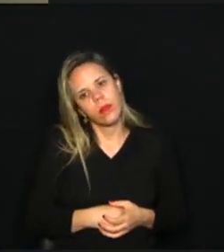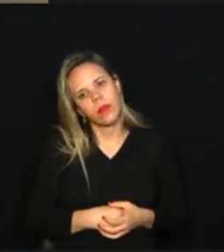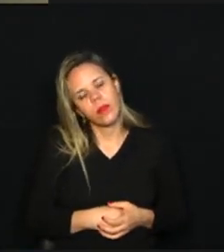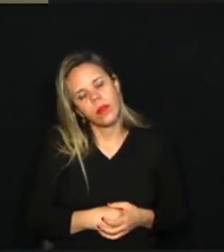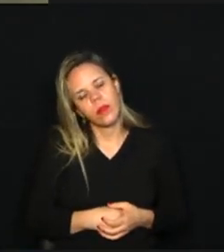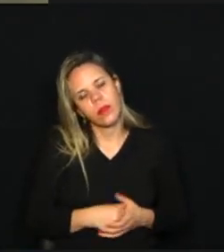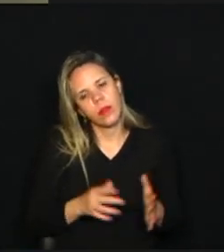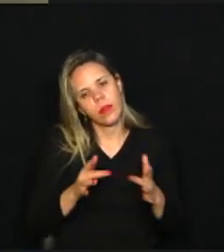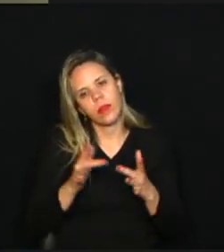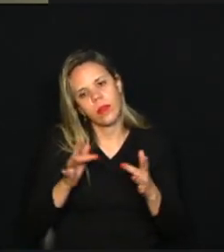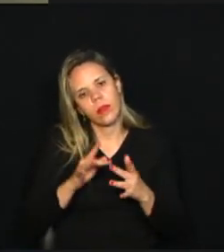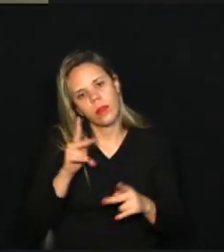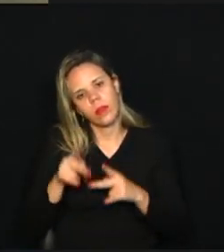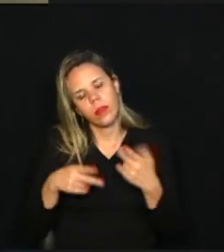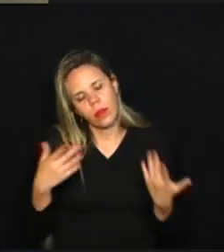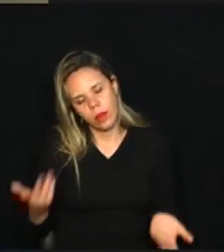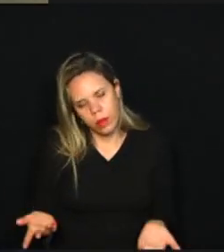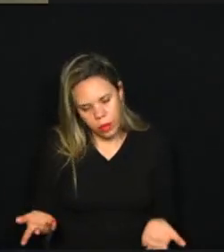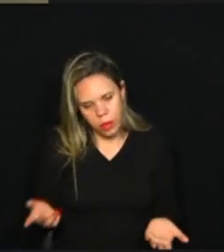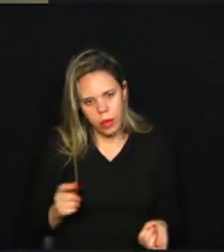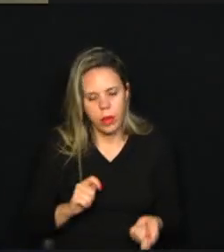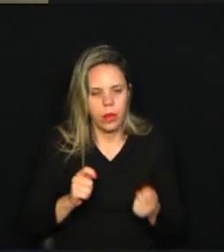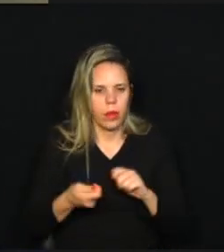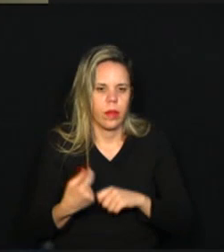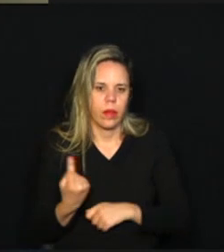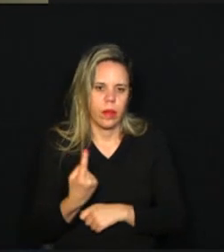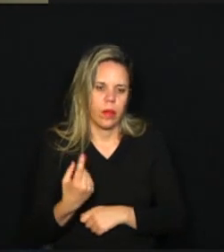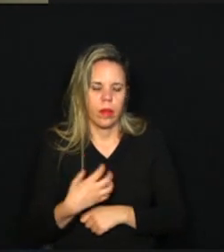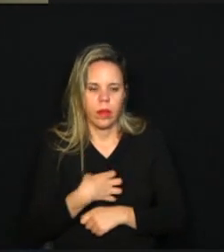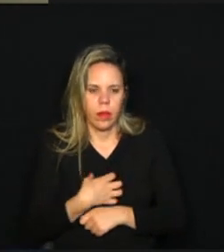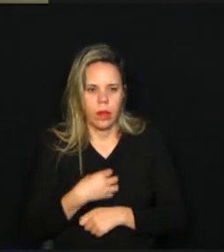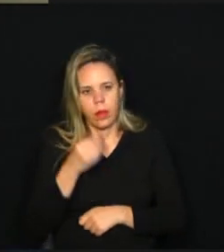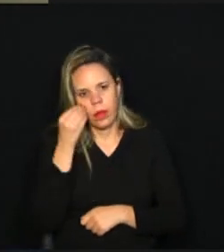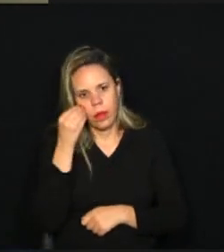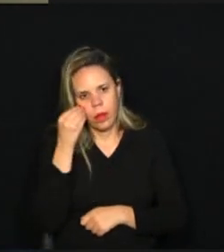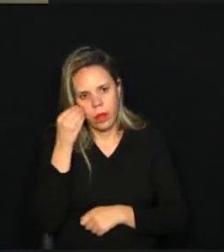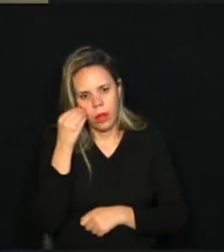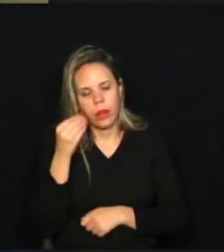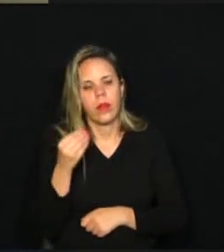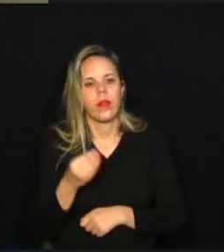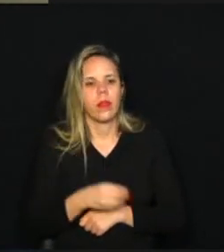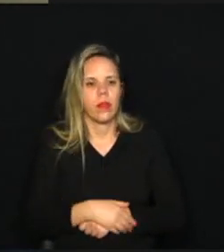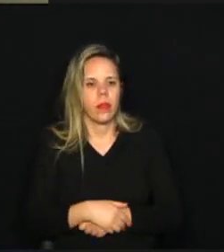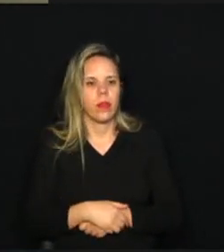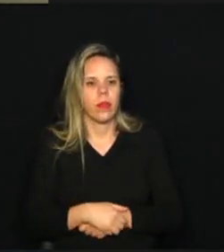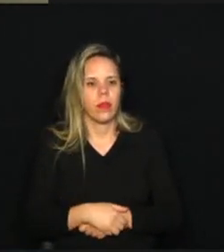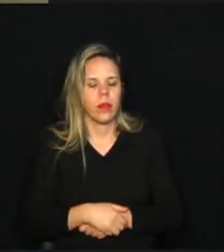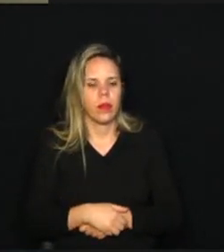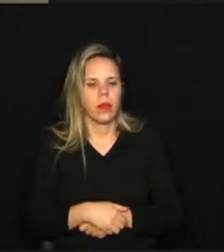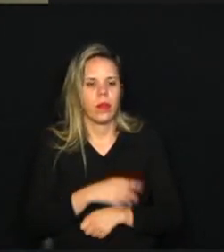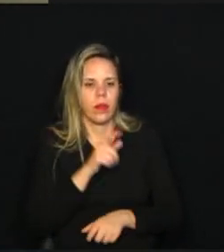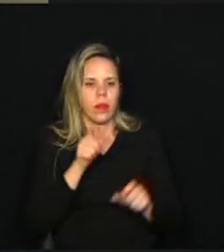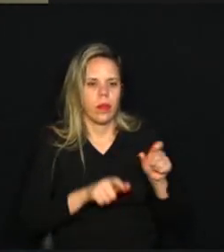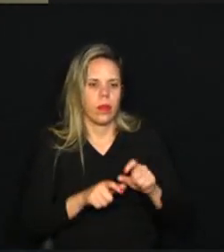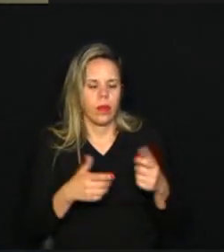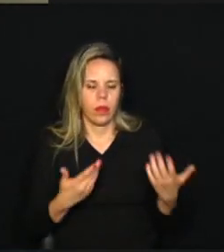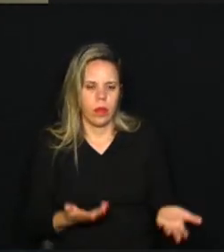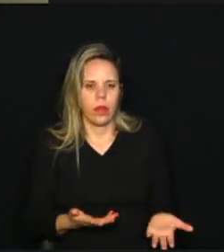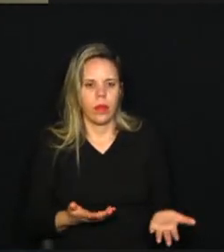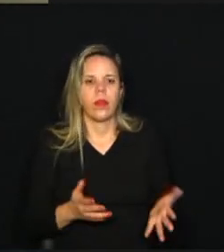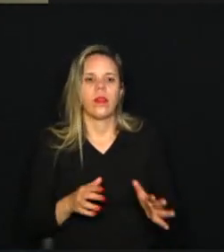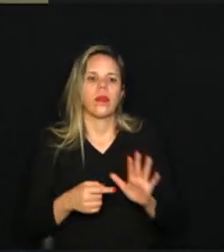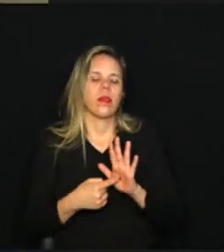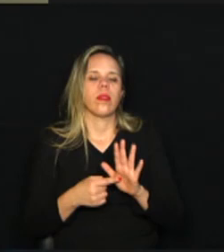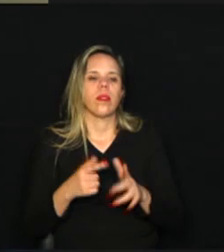dos contactantes, né? Com o adequado isolamento e atestamento desses contactantes ou sintomáticos ou